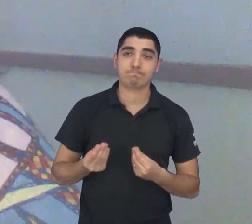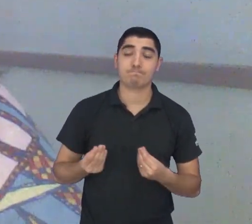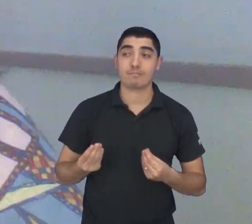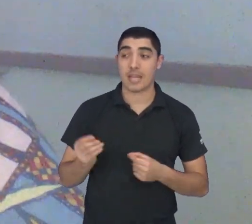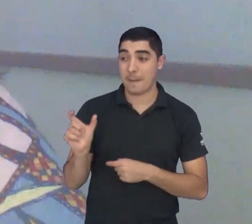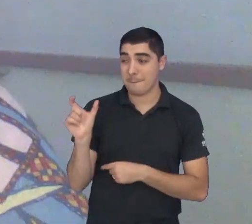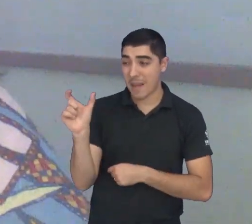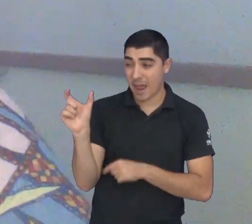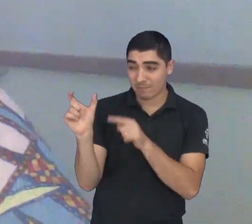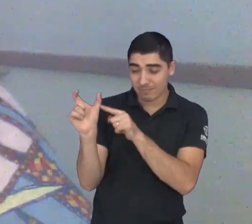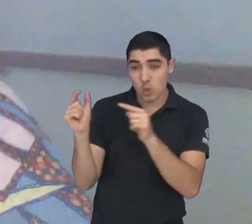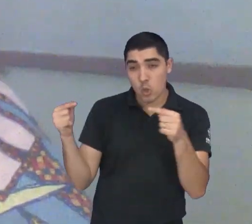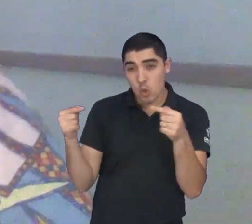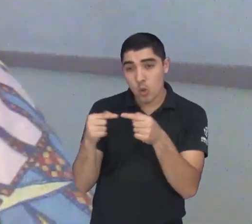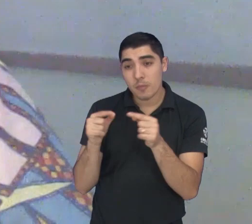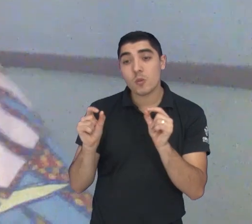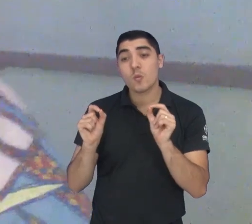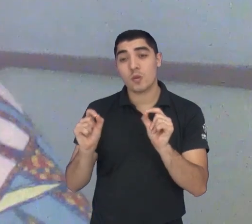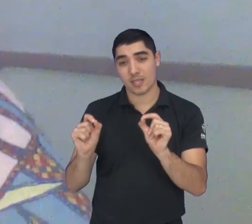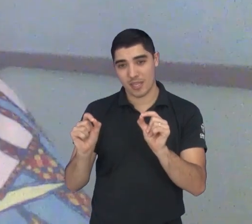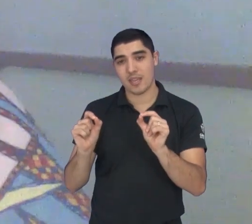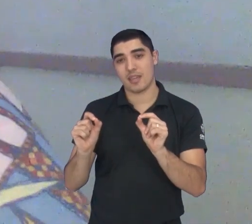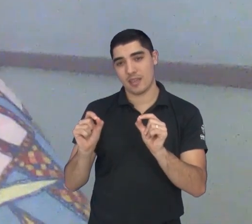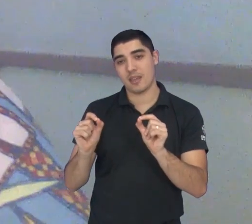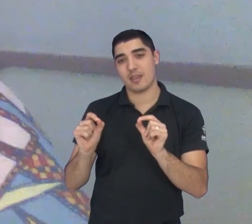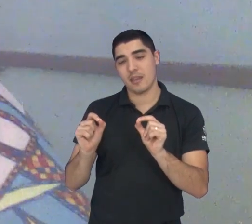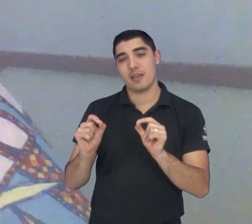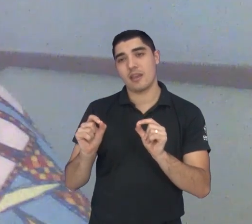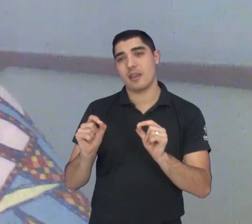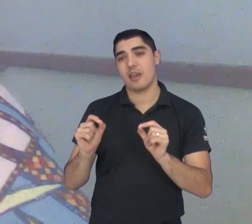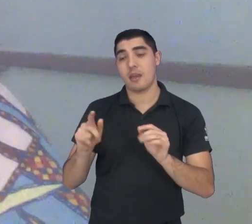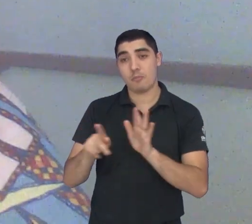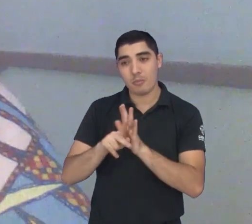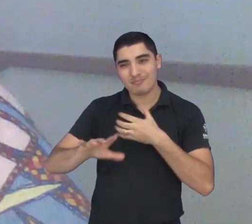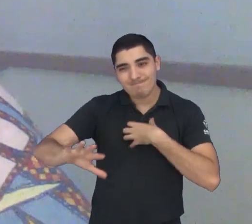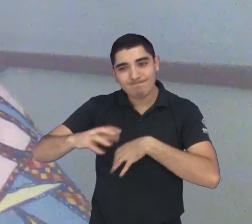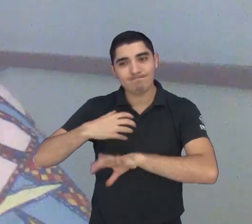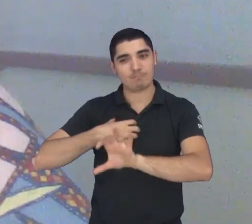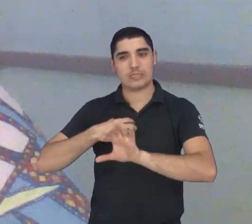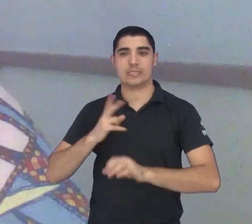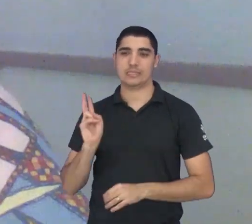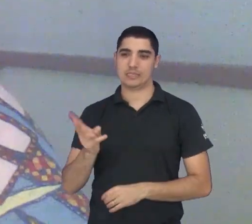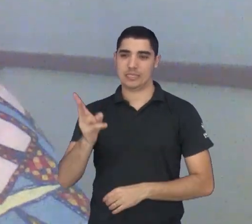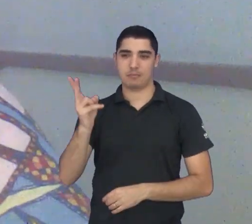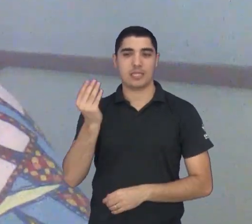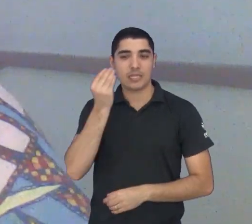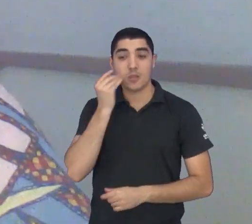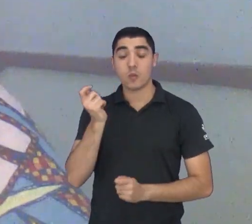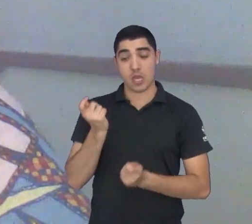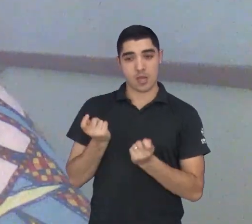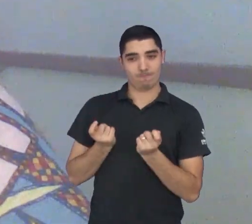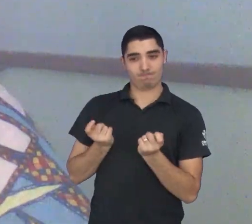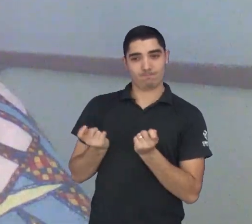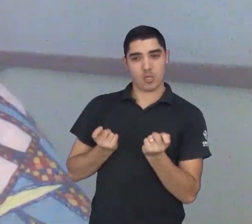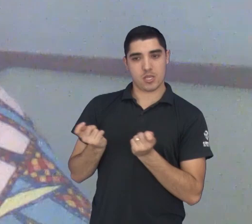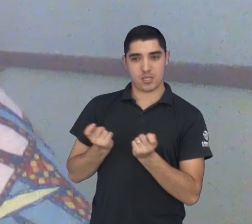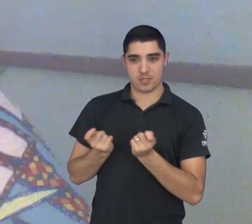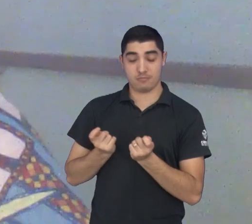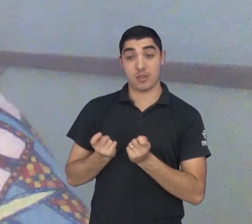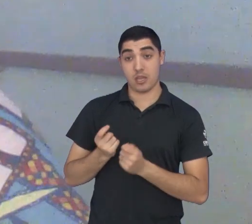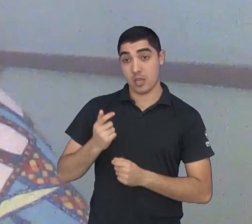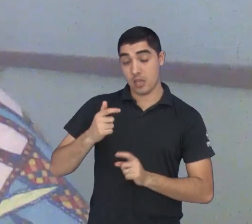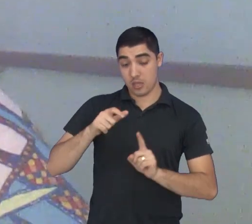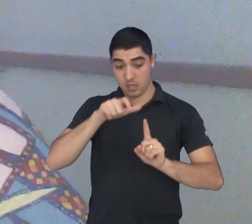apropriada é a parcimônia sempre. Né? Nós precisamos ter muito equilíbrio e o síndico